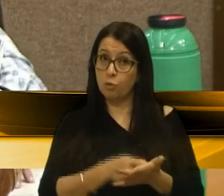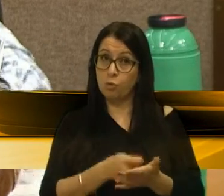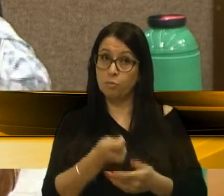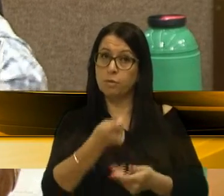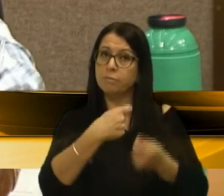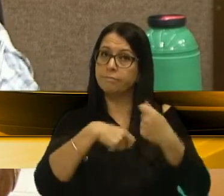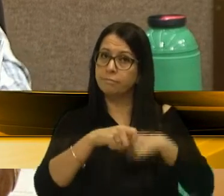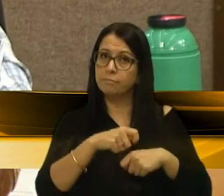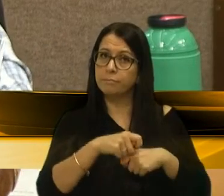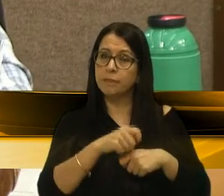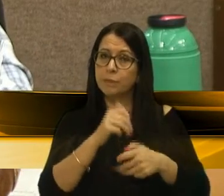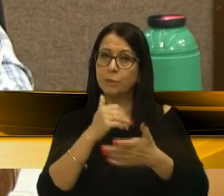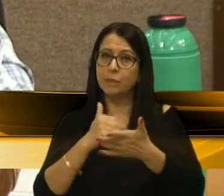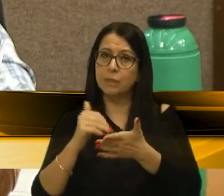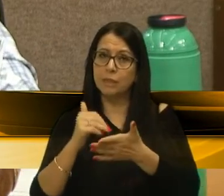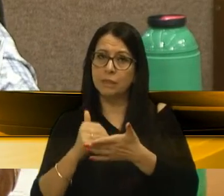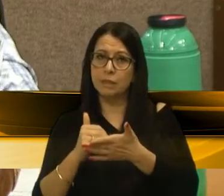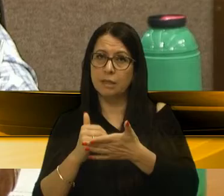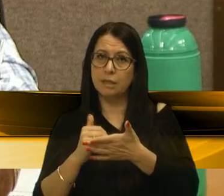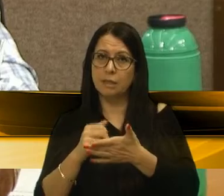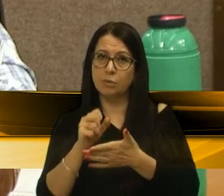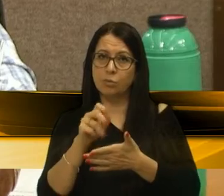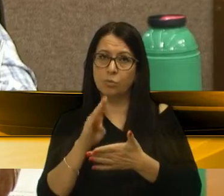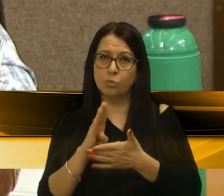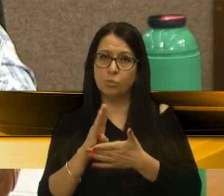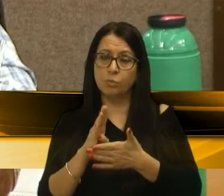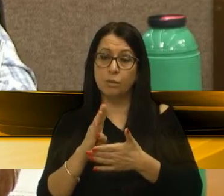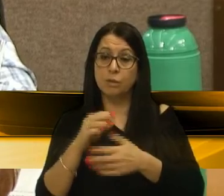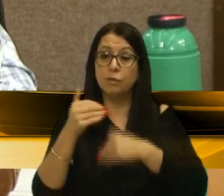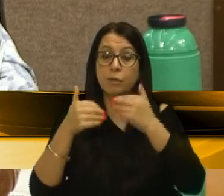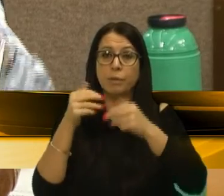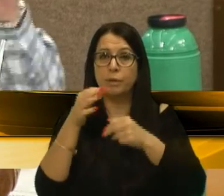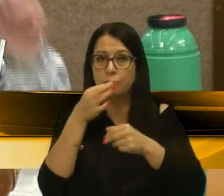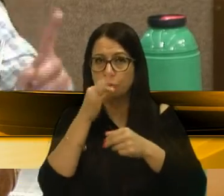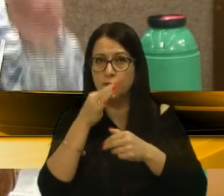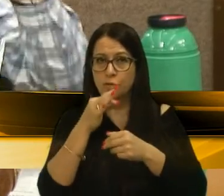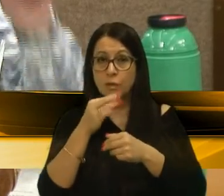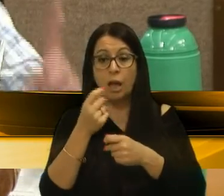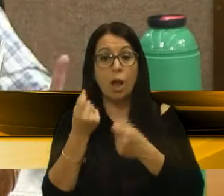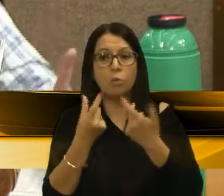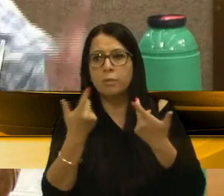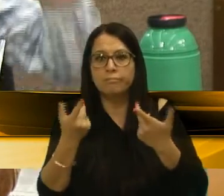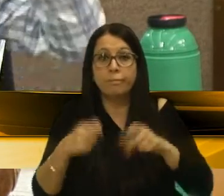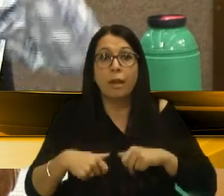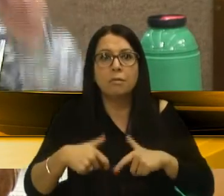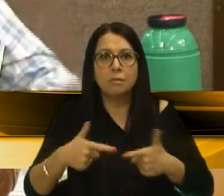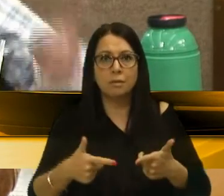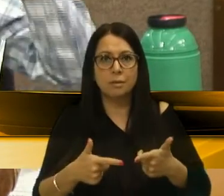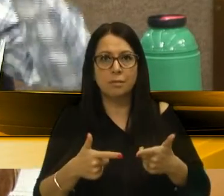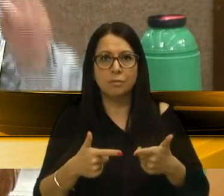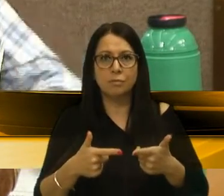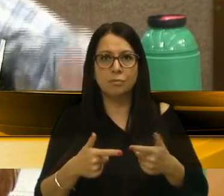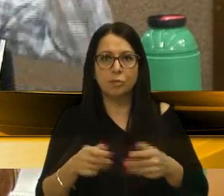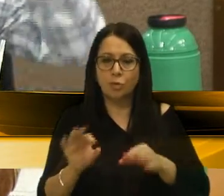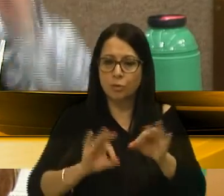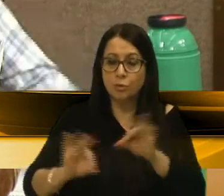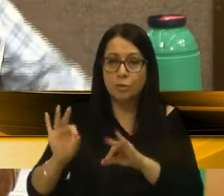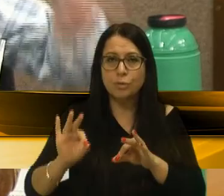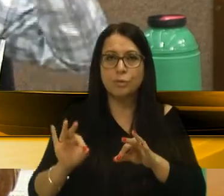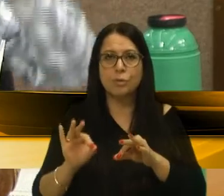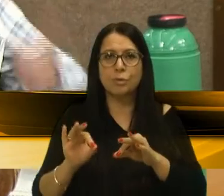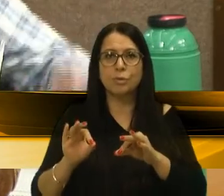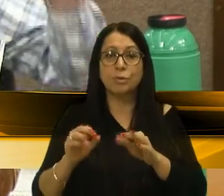e do secretário de desenvolvimento do município de caxias do sul alguma ação e atração de organizações e